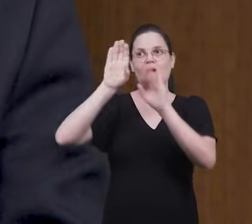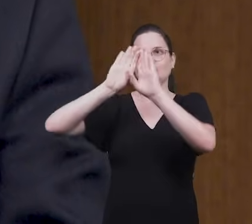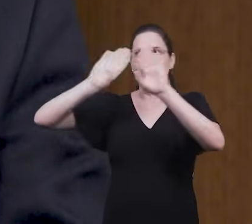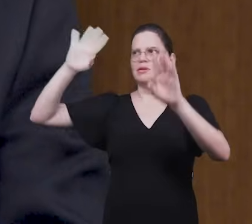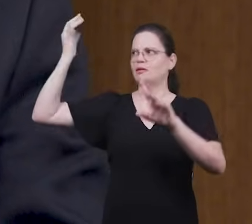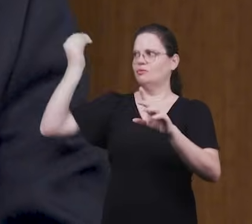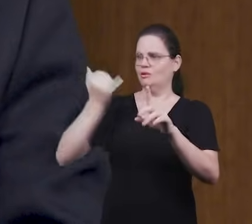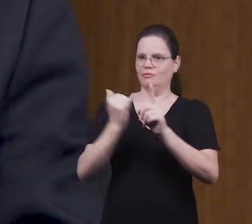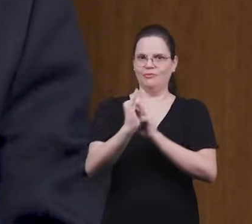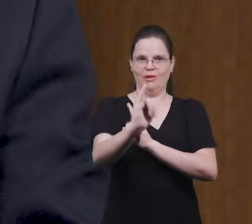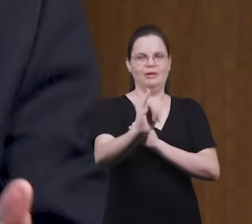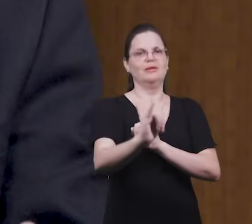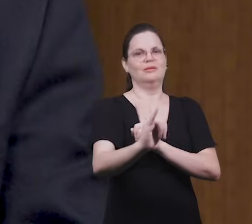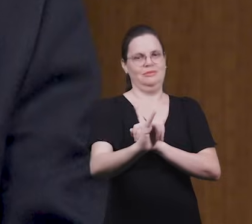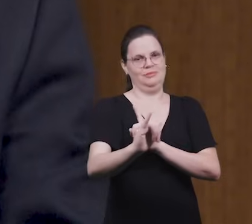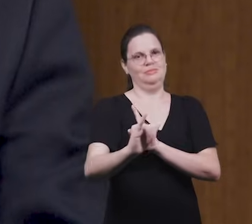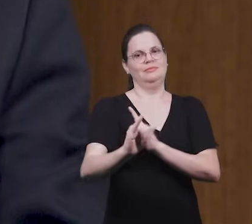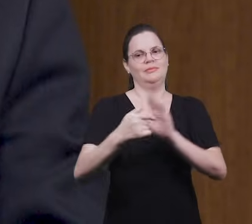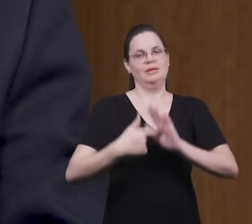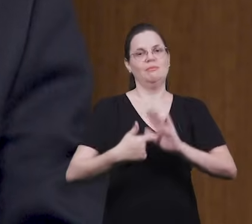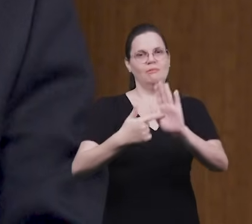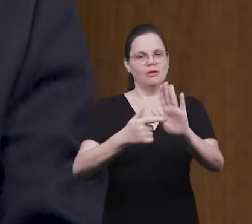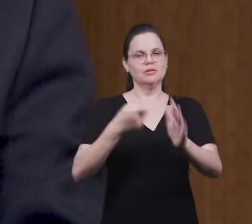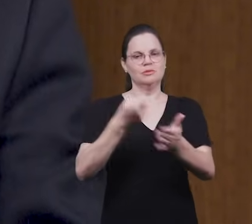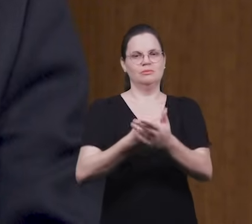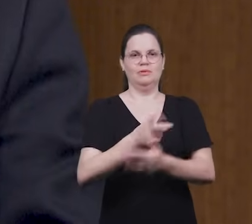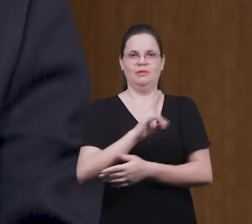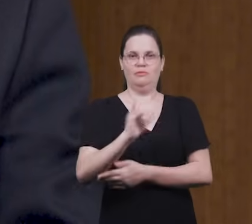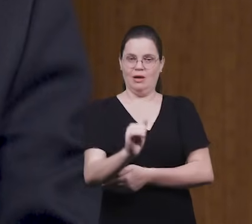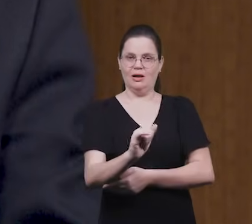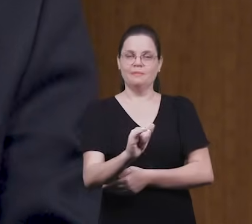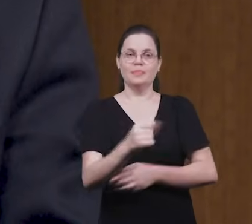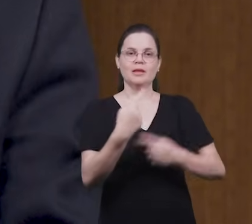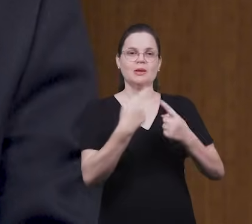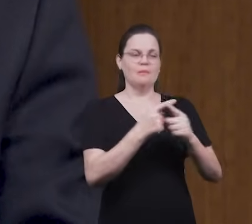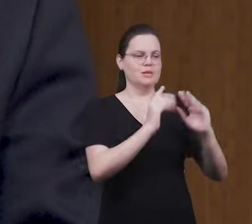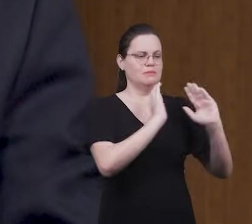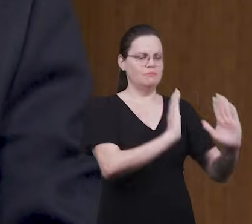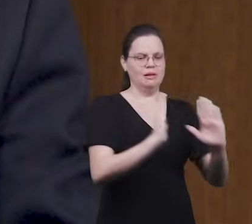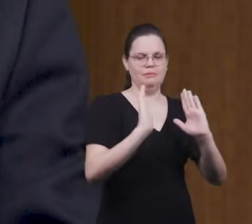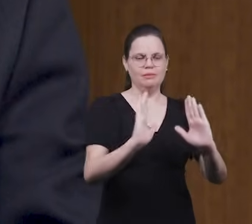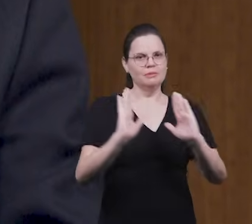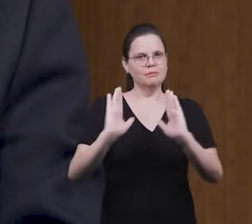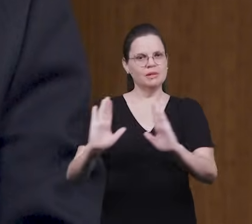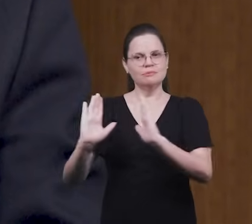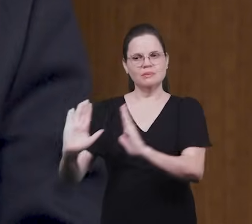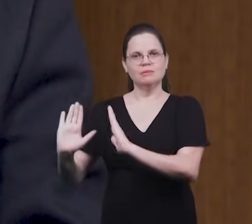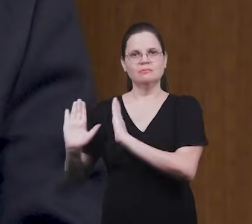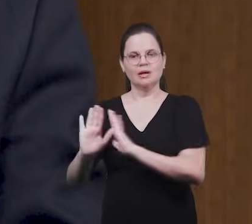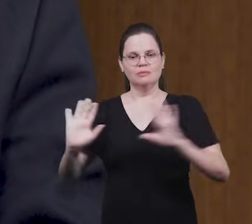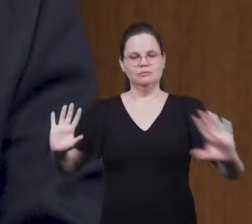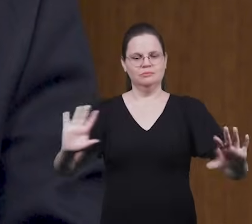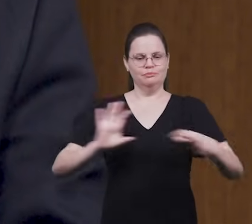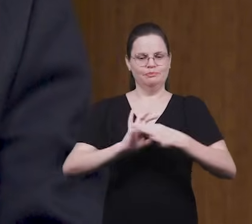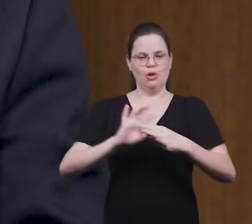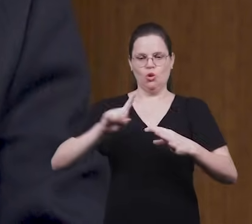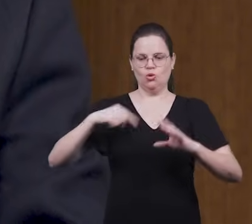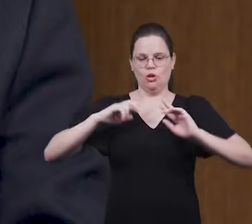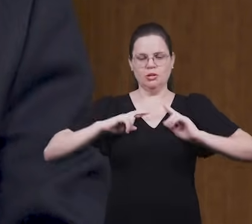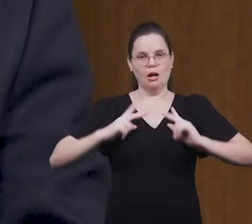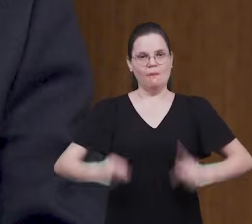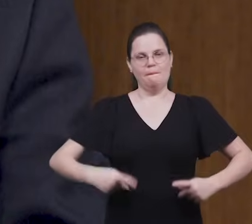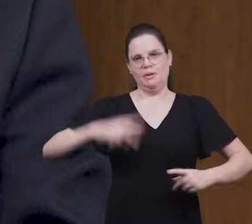Deus. Mas ele está apresentado nas suas fases dentro da história do homem. Então nós vamos ver aqui